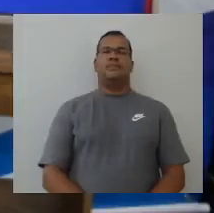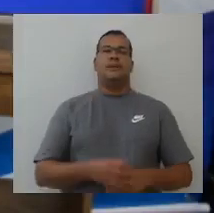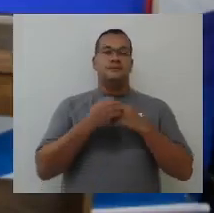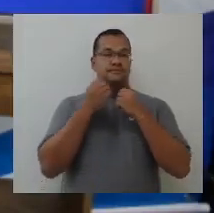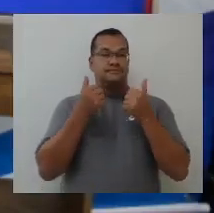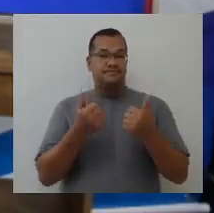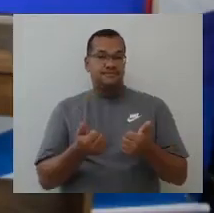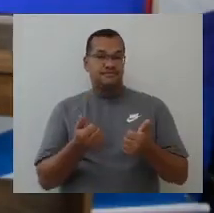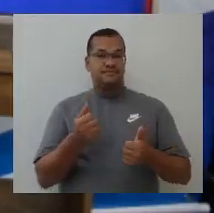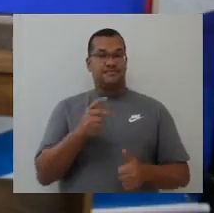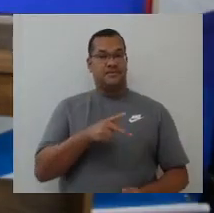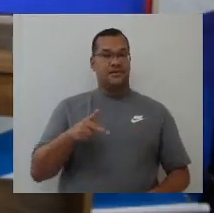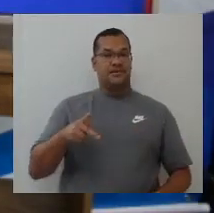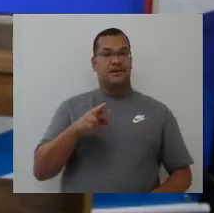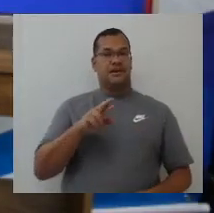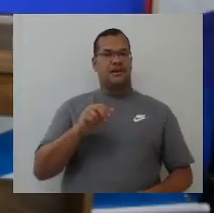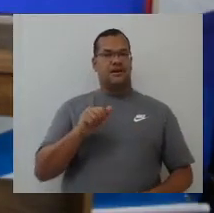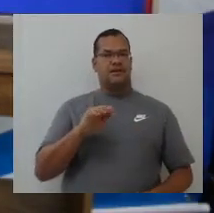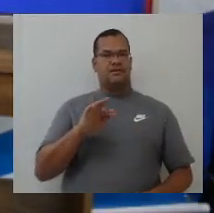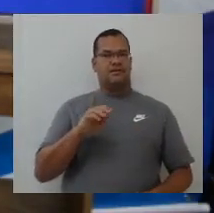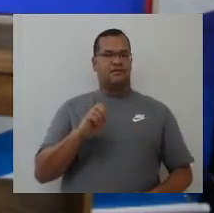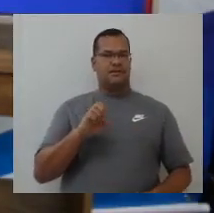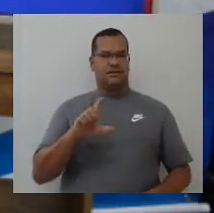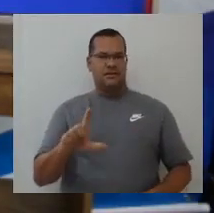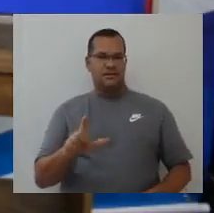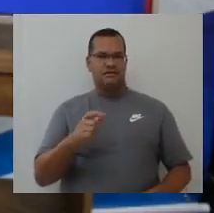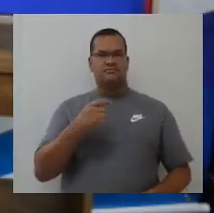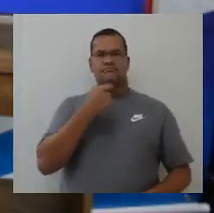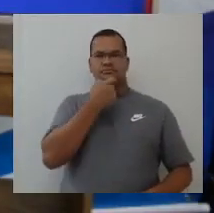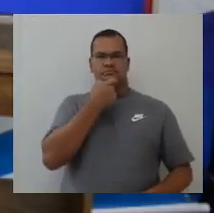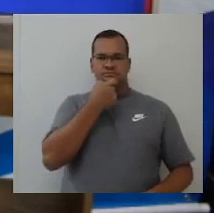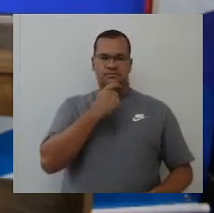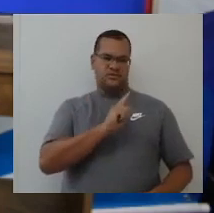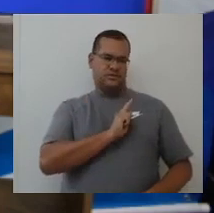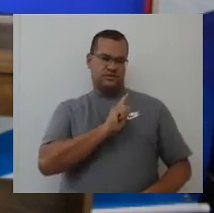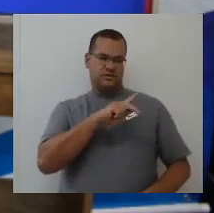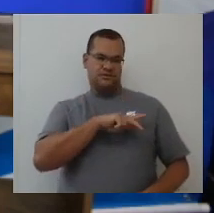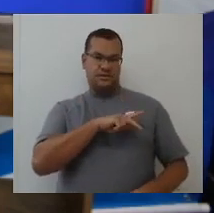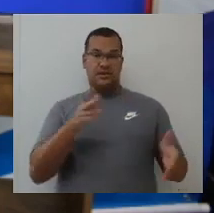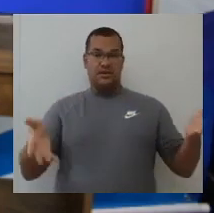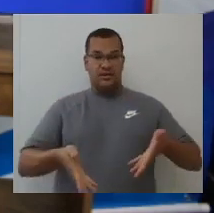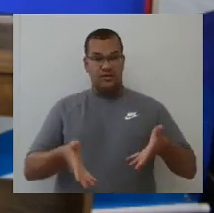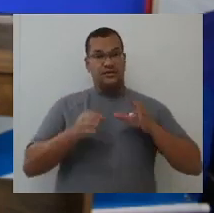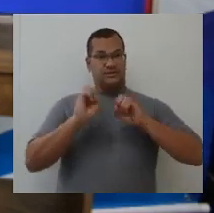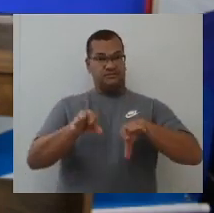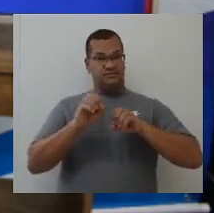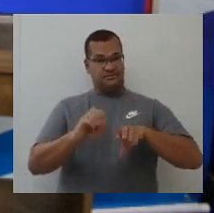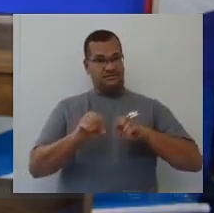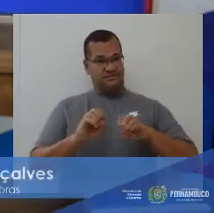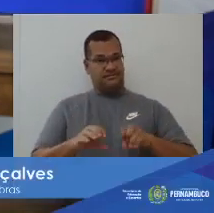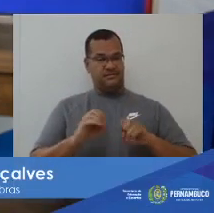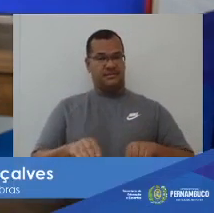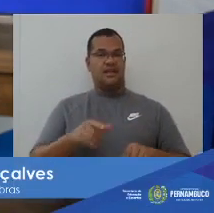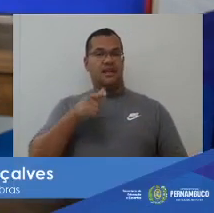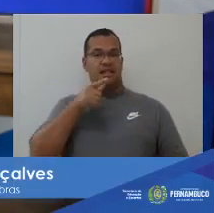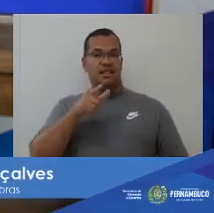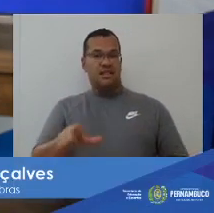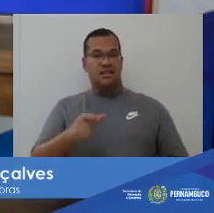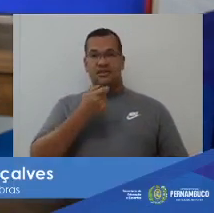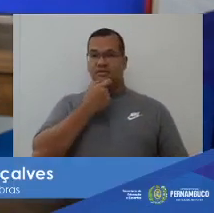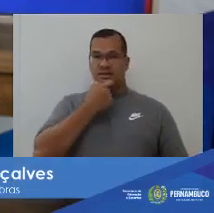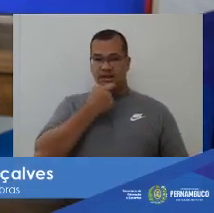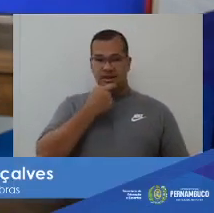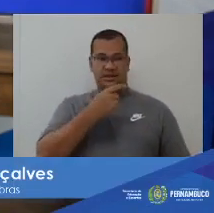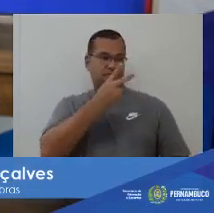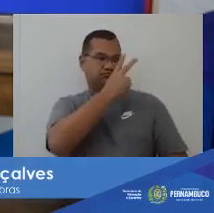Olá, eu sou Rafael Cardoso, professor de Língua Inglesa do Ginásio Pernambucano Cabugá, e hoje estaremos juntos com a aula de Língua Inglesa voltada para o